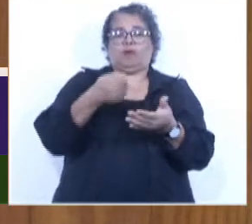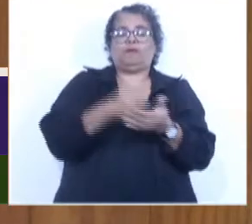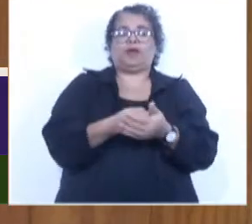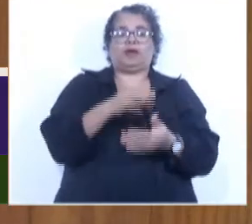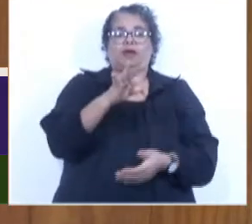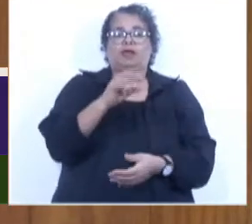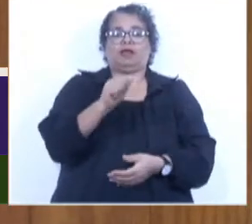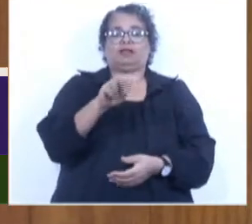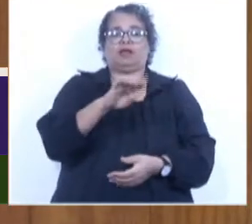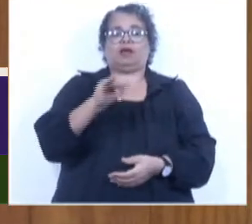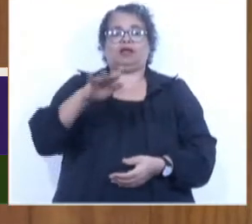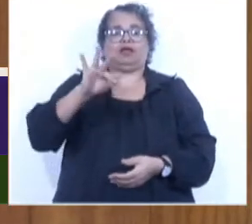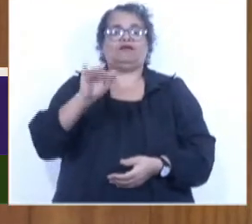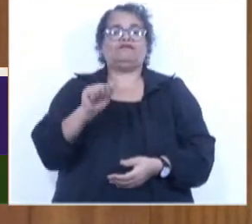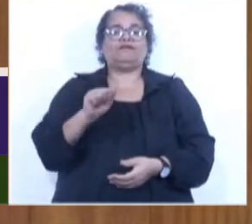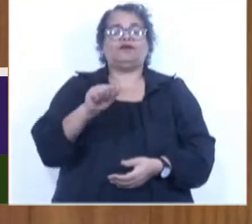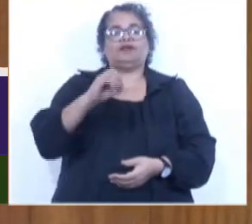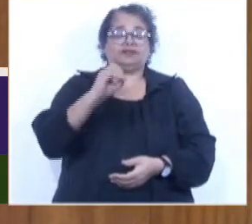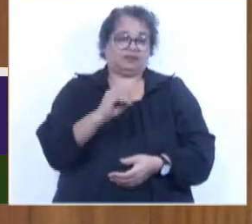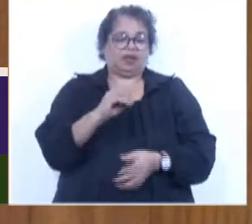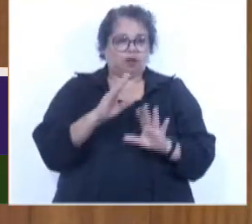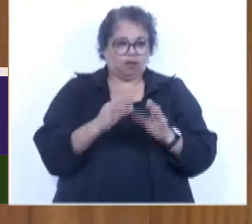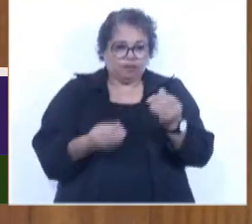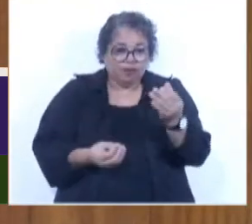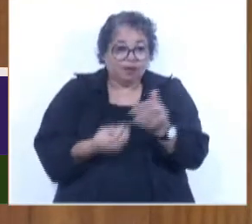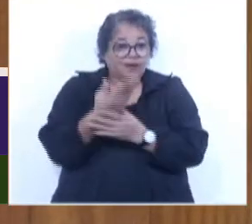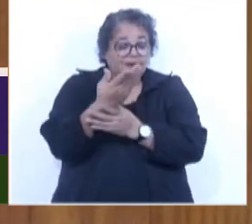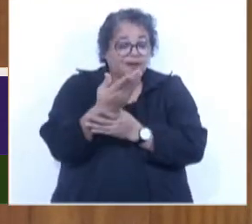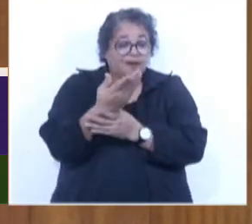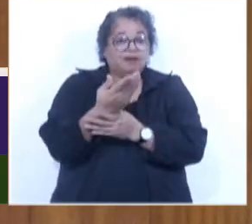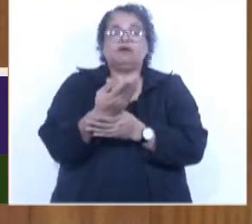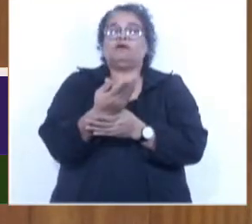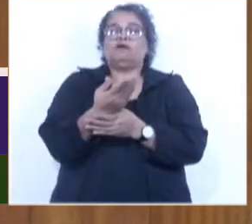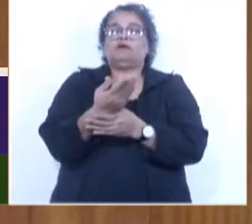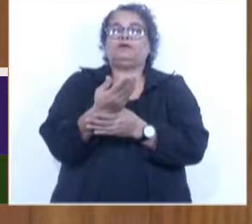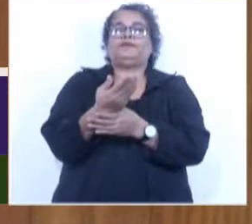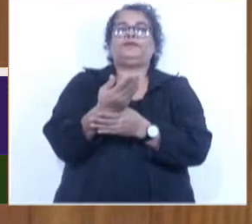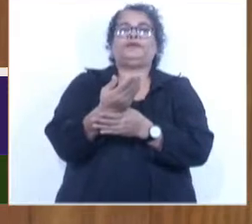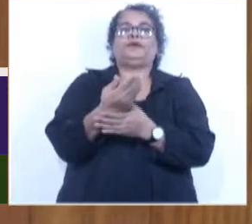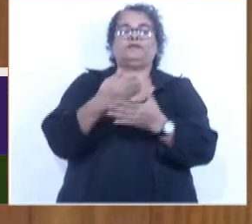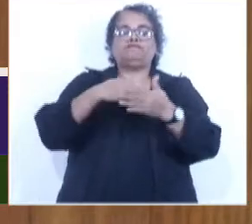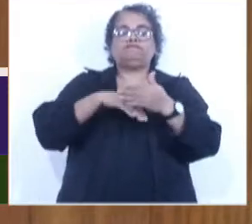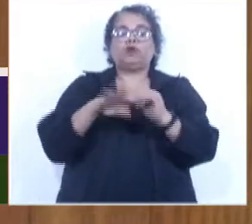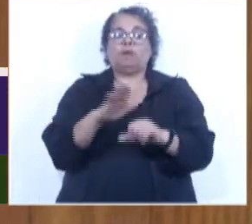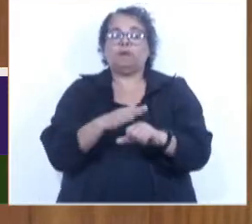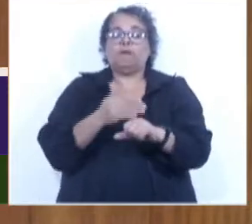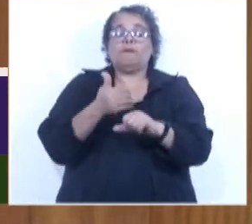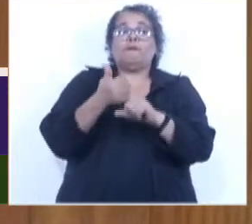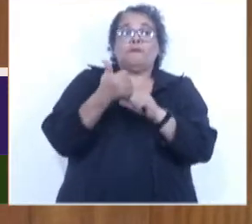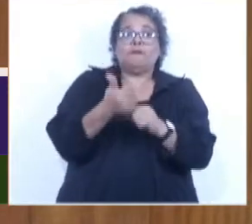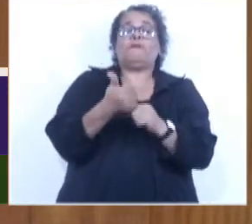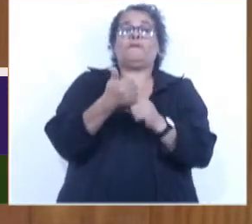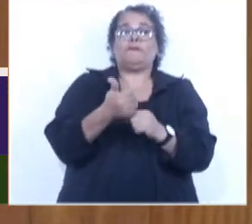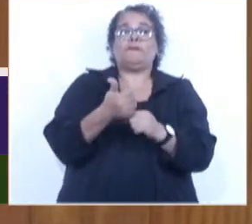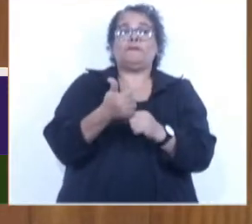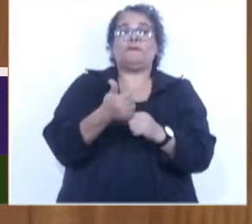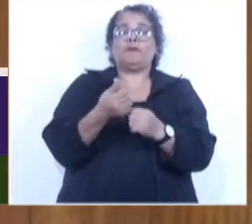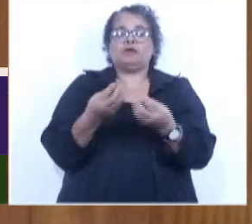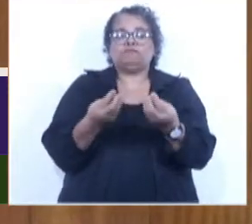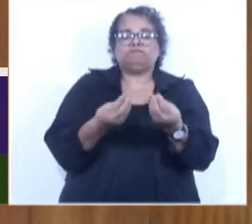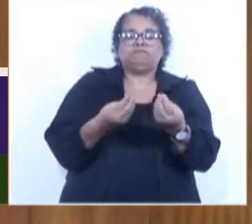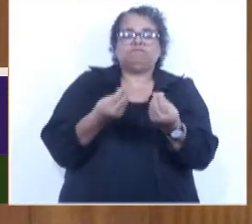seguinte nós vamos criar um Fundo Municipal da melhoria da qualidade subsídio ao transporte coletivo